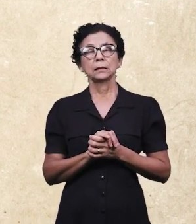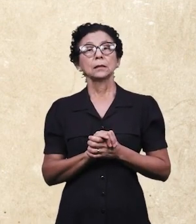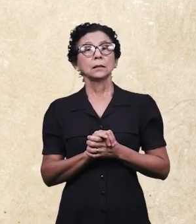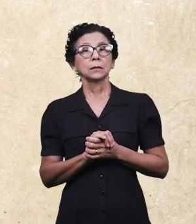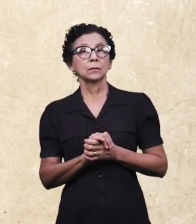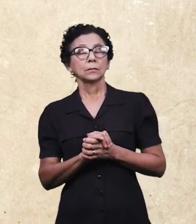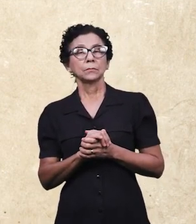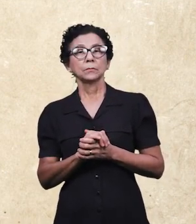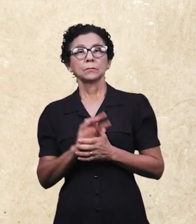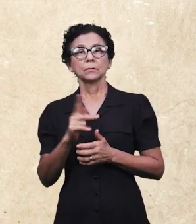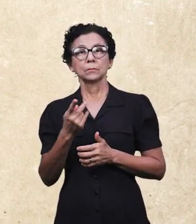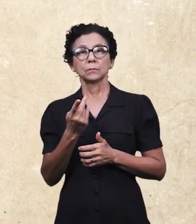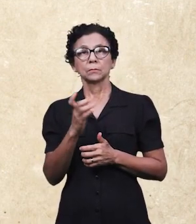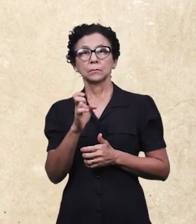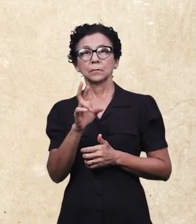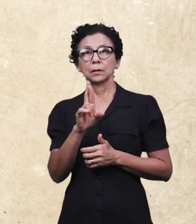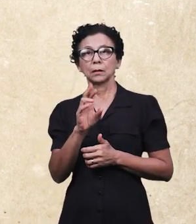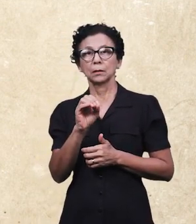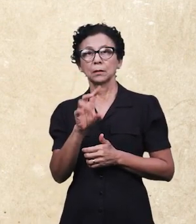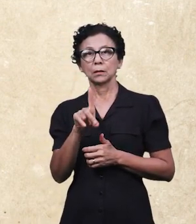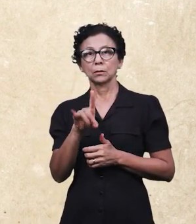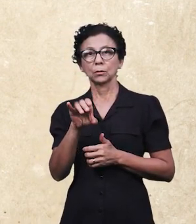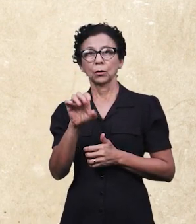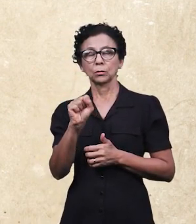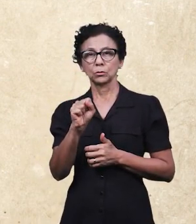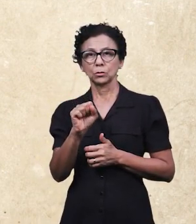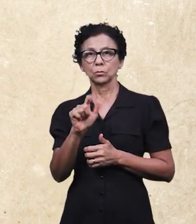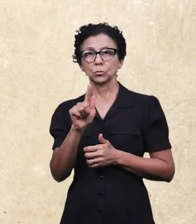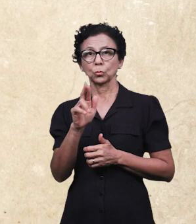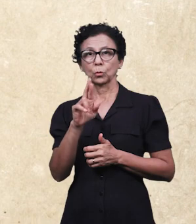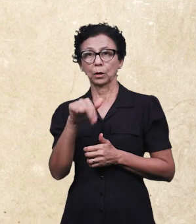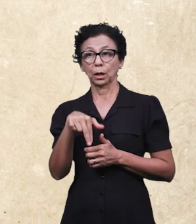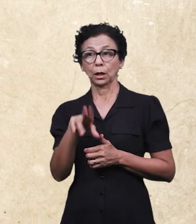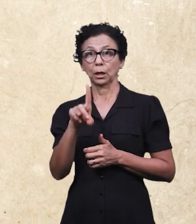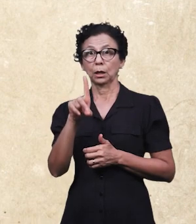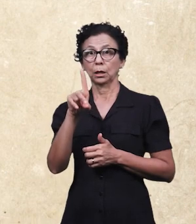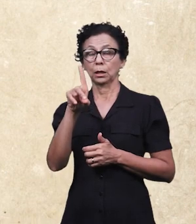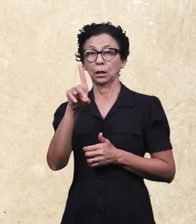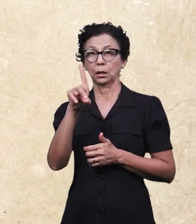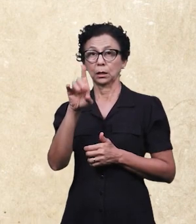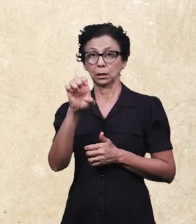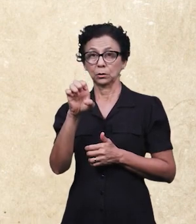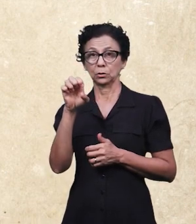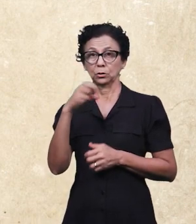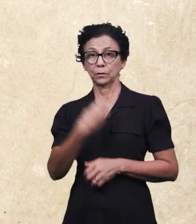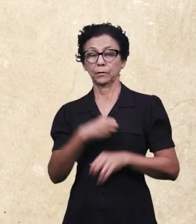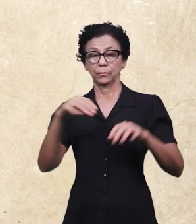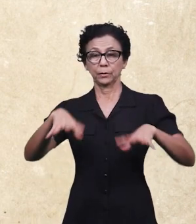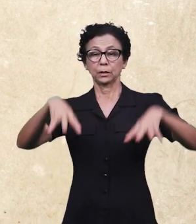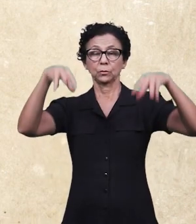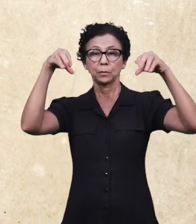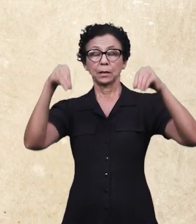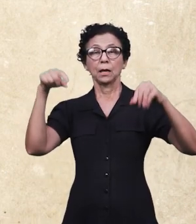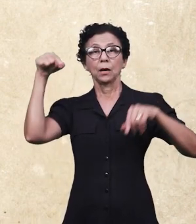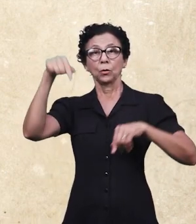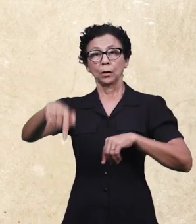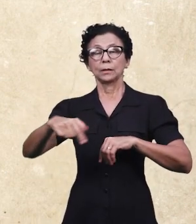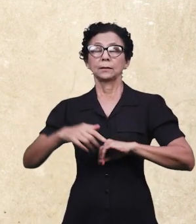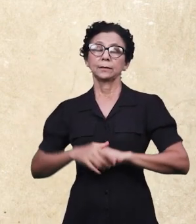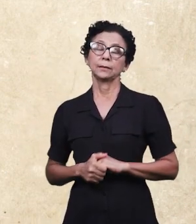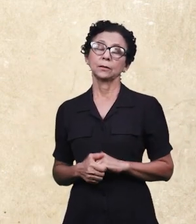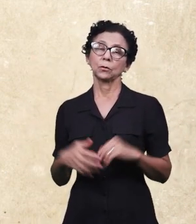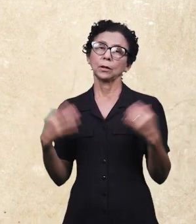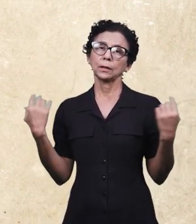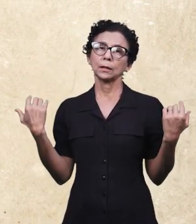E quem fazia uso dele eram os procuradores. Então, nós vimos aqui anteriormente quem eram esses